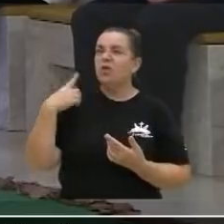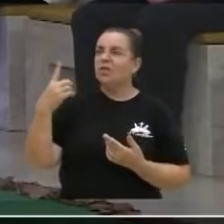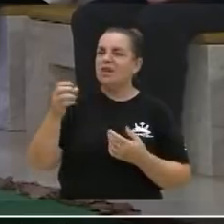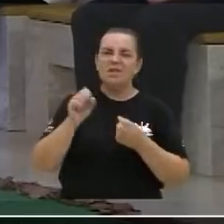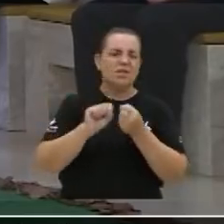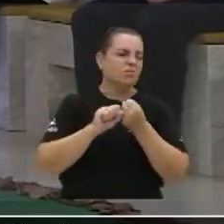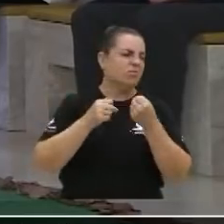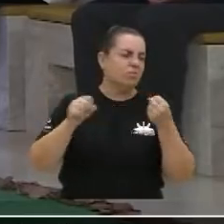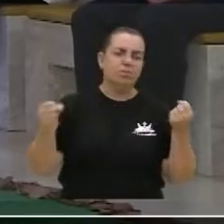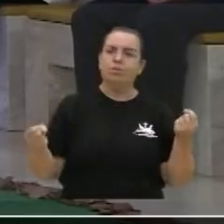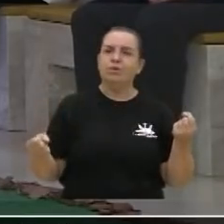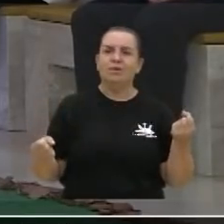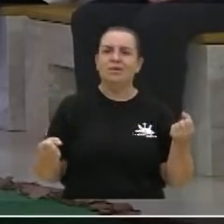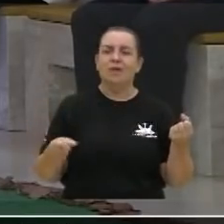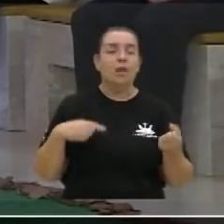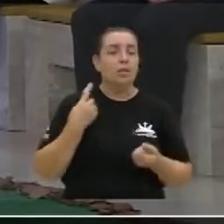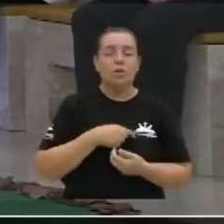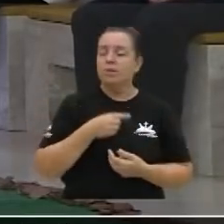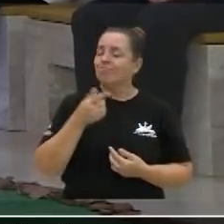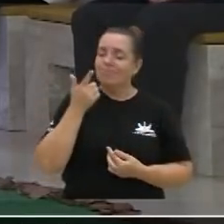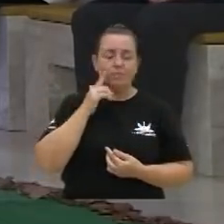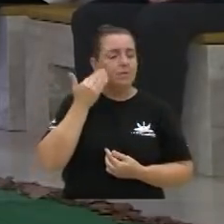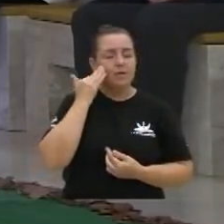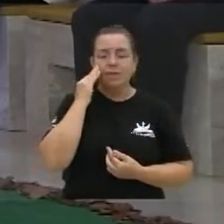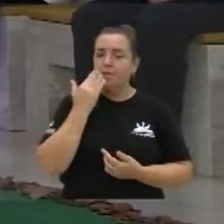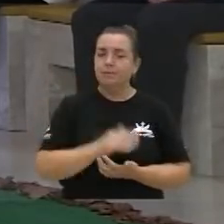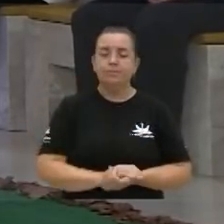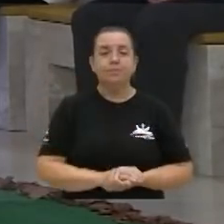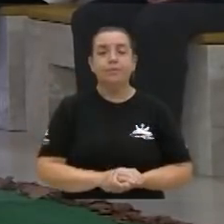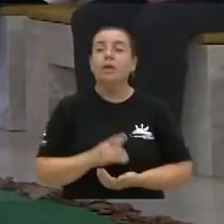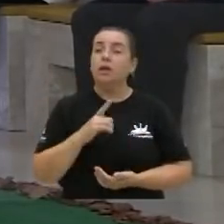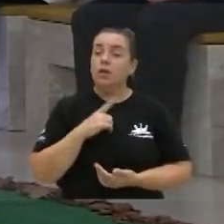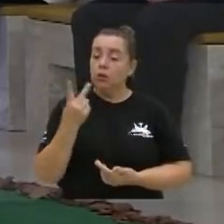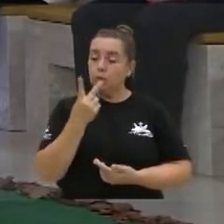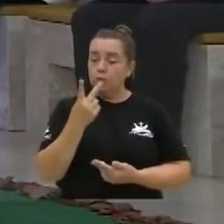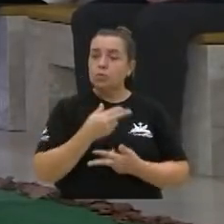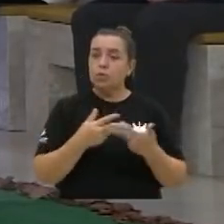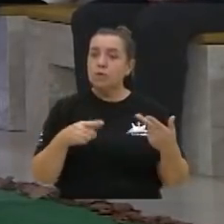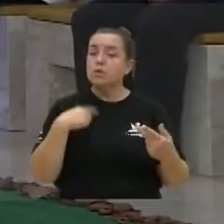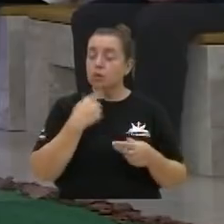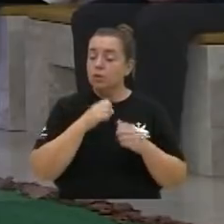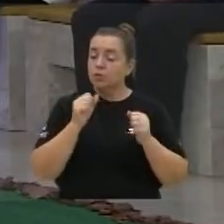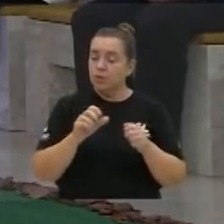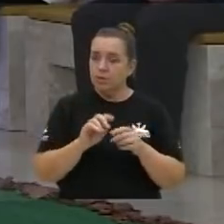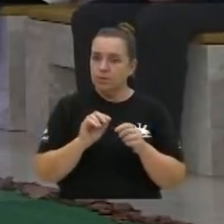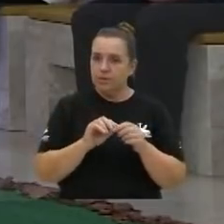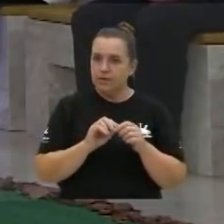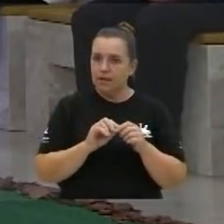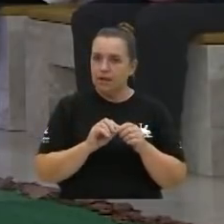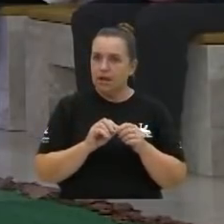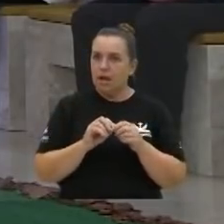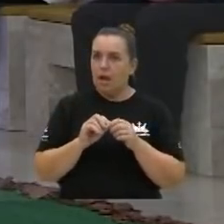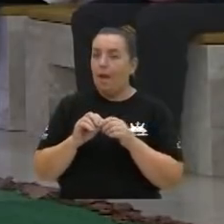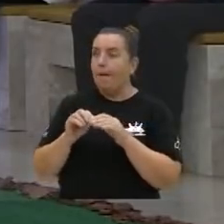grandes. Nós temos duas atitudes, querer manipular